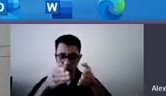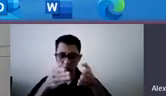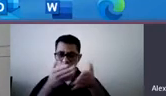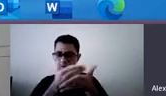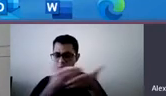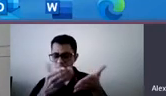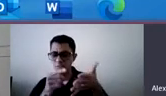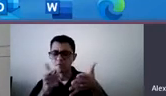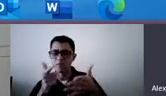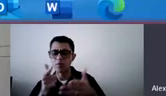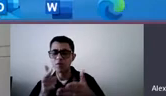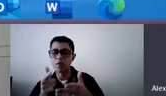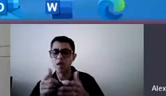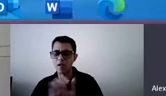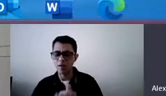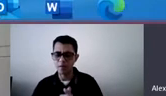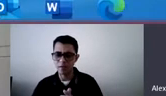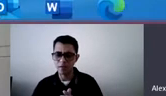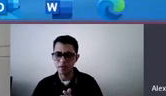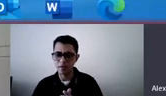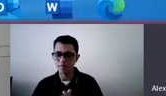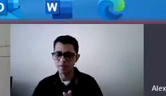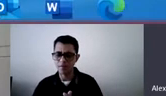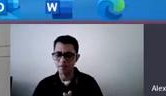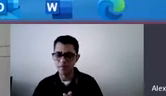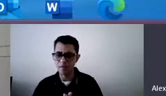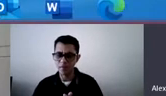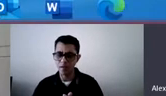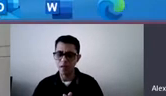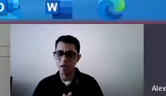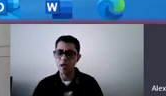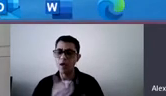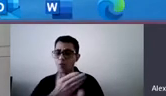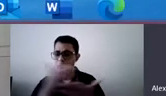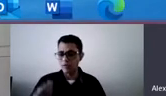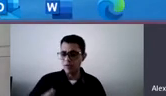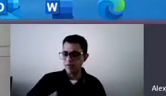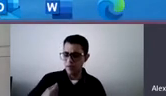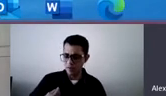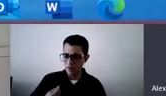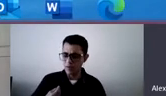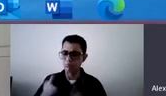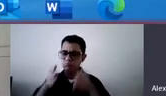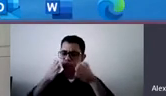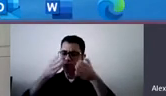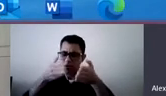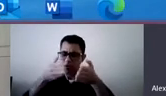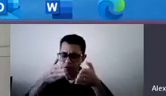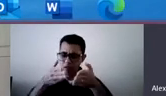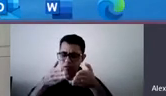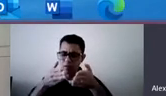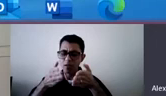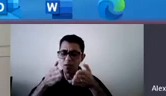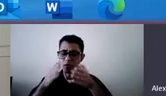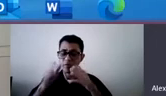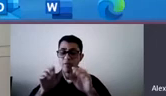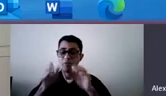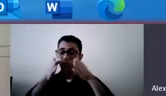conseguir colocar concentração no momento que a gente tá fazendo, né? No momento presente, né? Totalmente. Conseguir estar